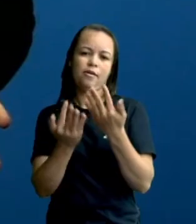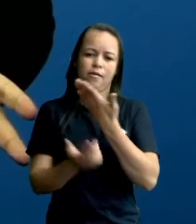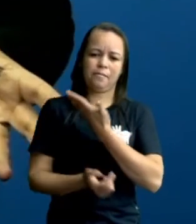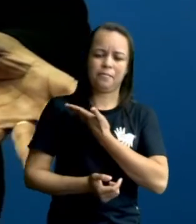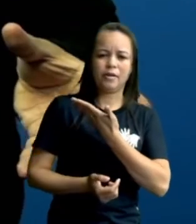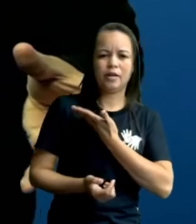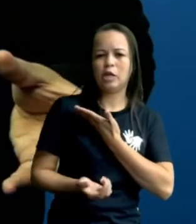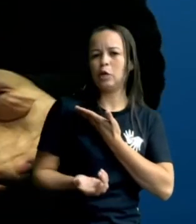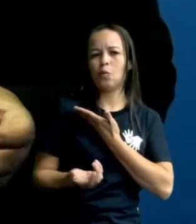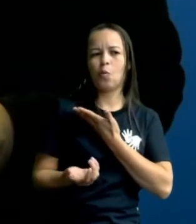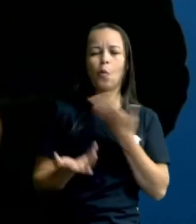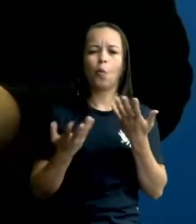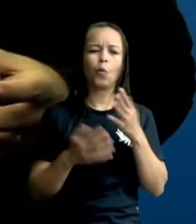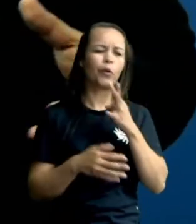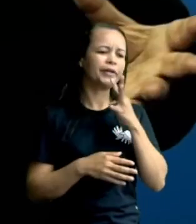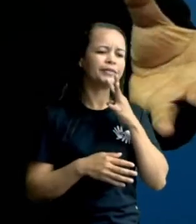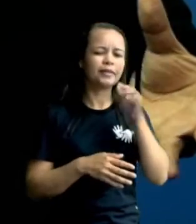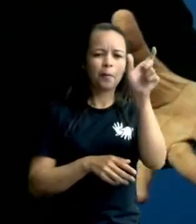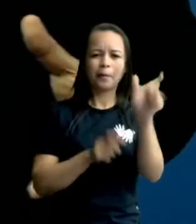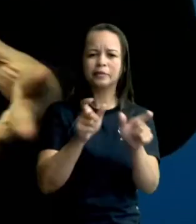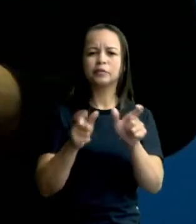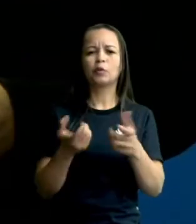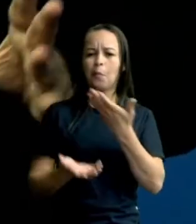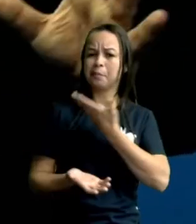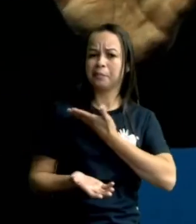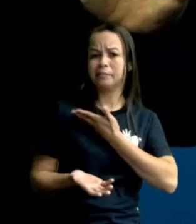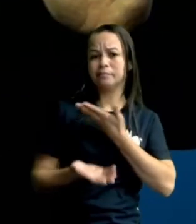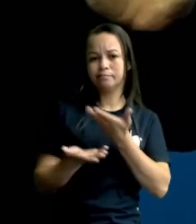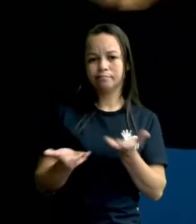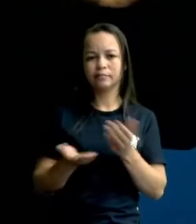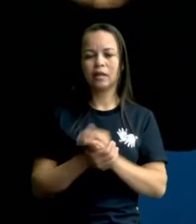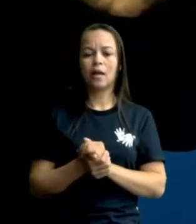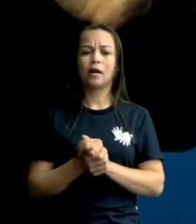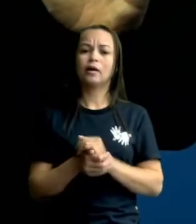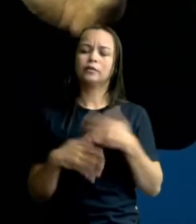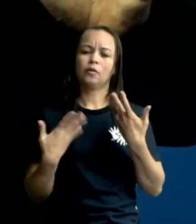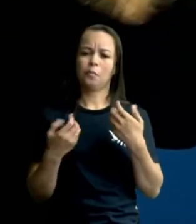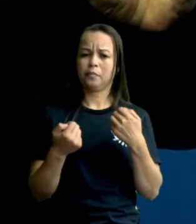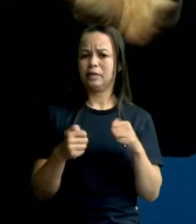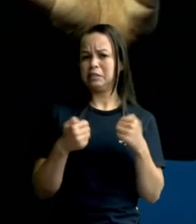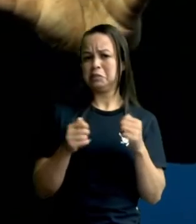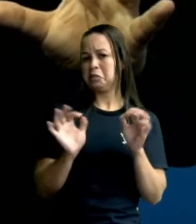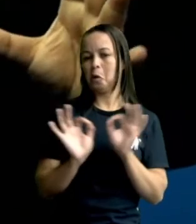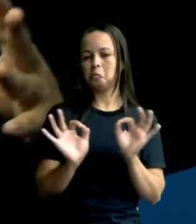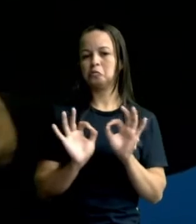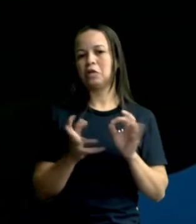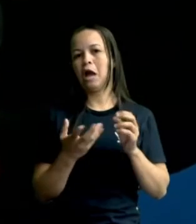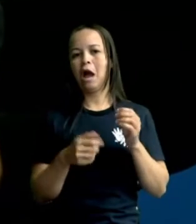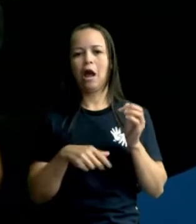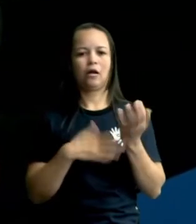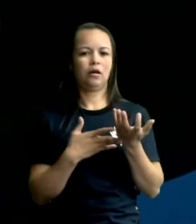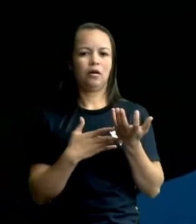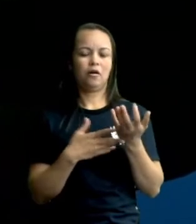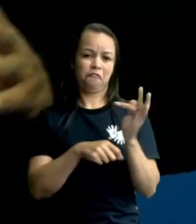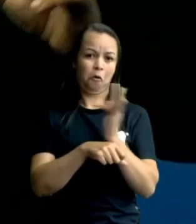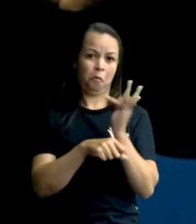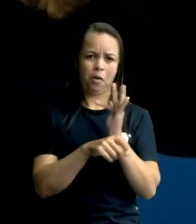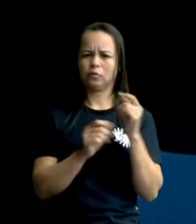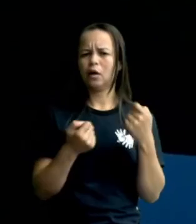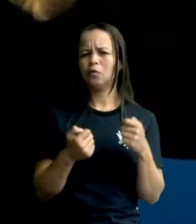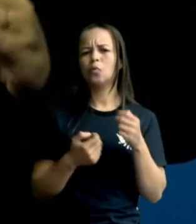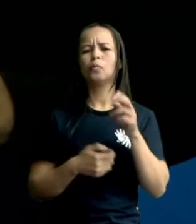tiver alguma familiaridade, né? Alguma amizade entre elas, você necessariamente não utiliza a linguagem